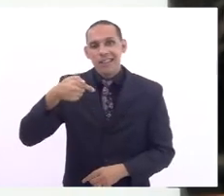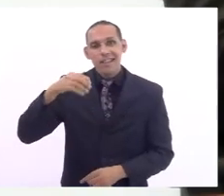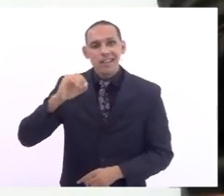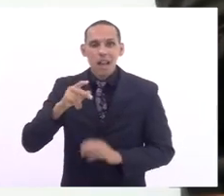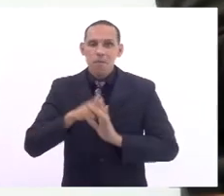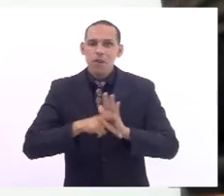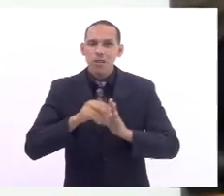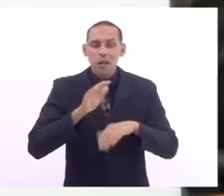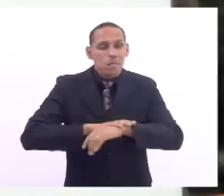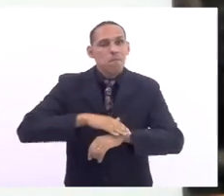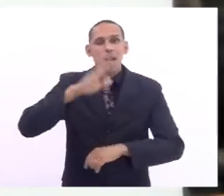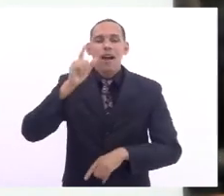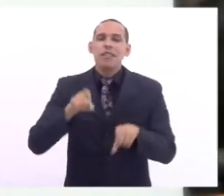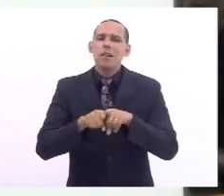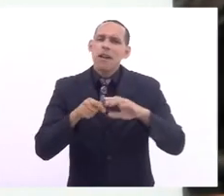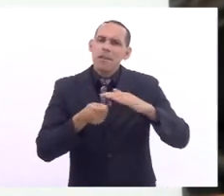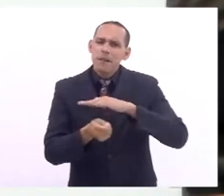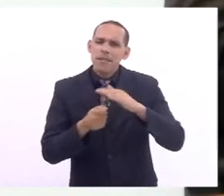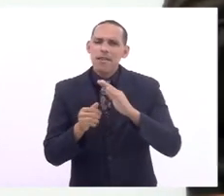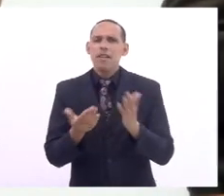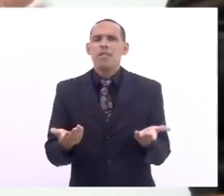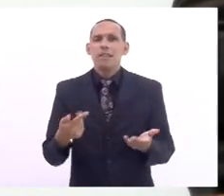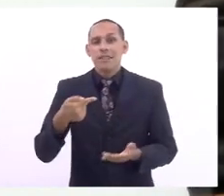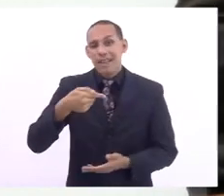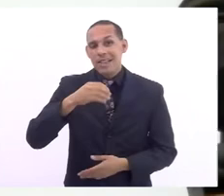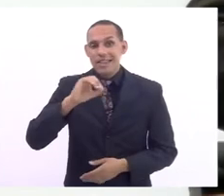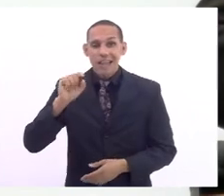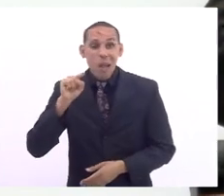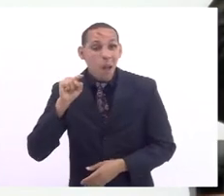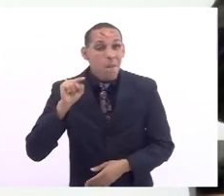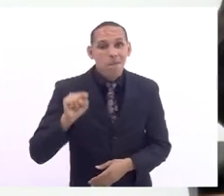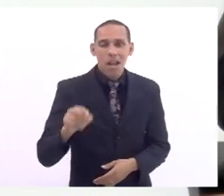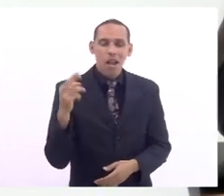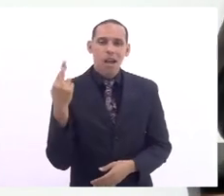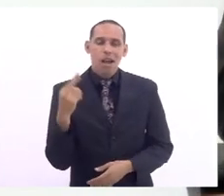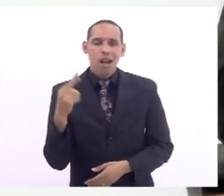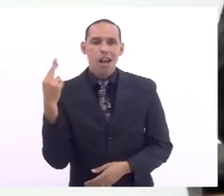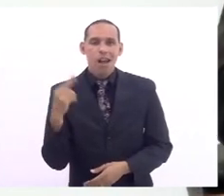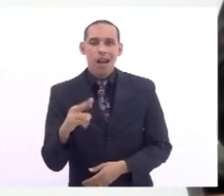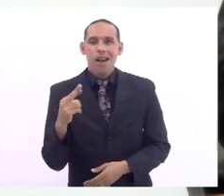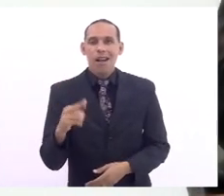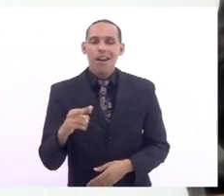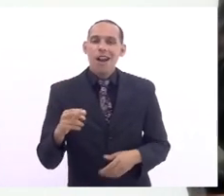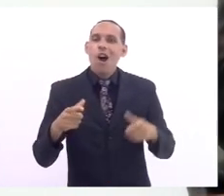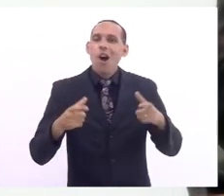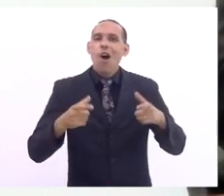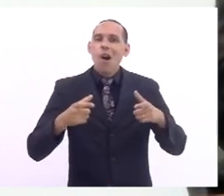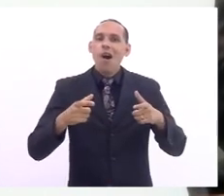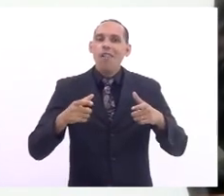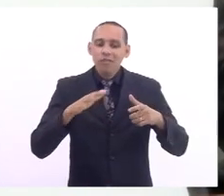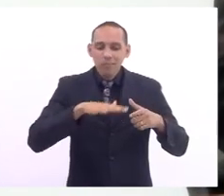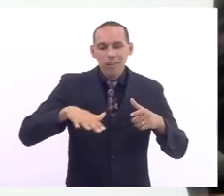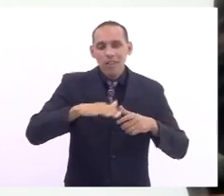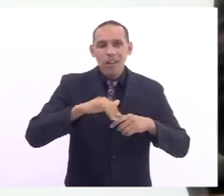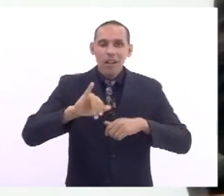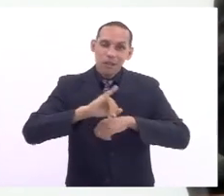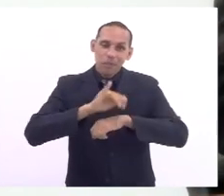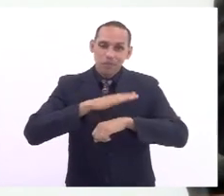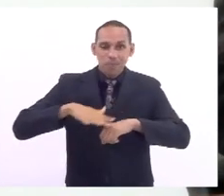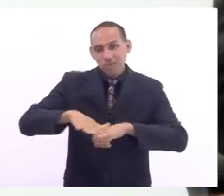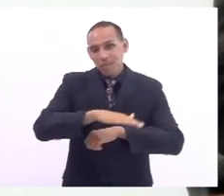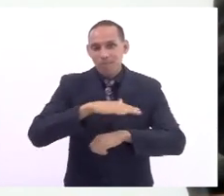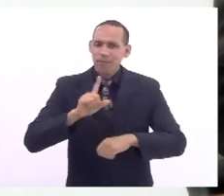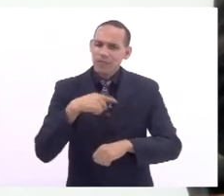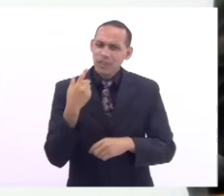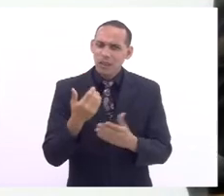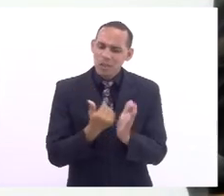e já investiu mais de 700.000 reais em projetos na Região Metropolitana e que a gente quer fazer mais